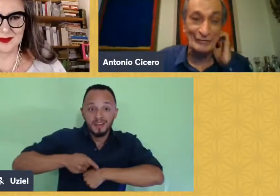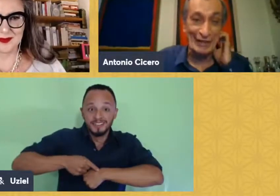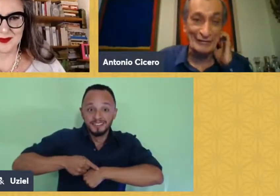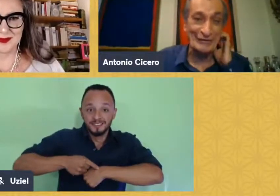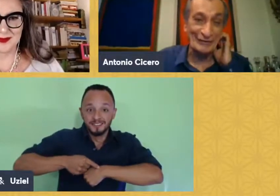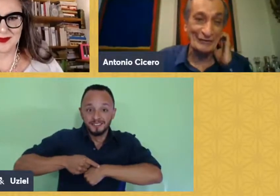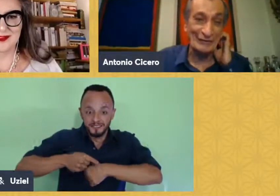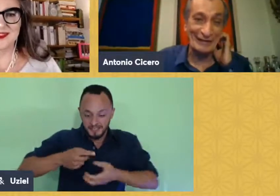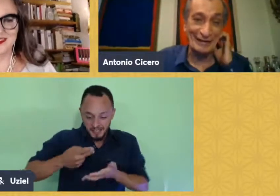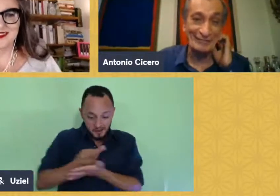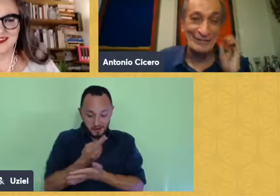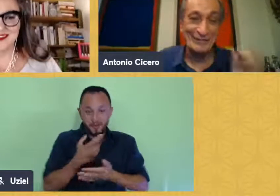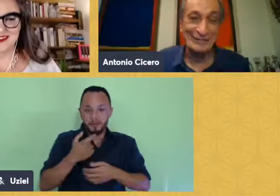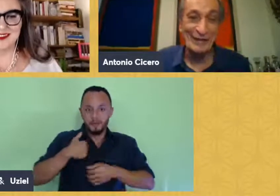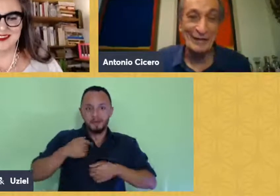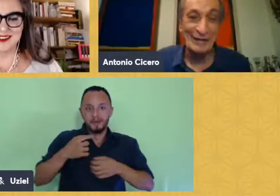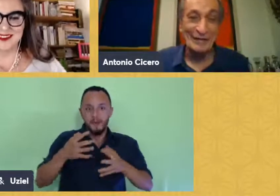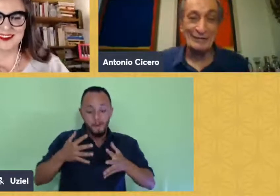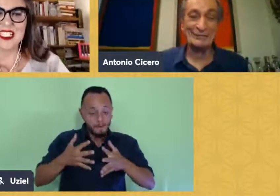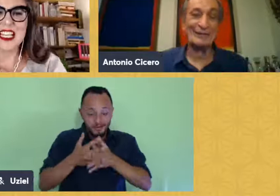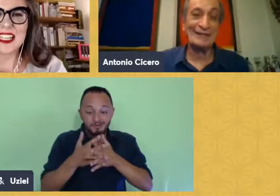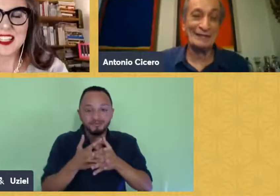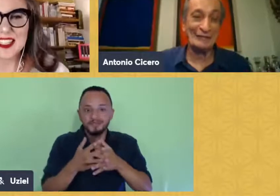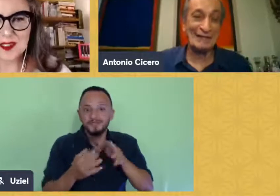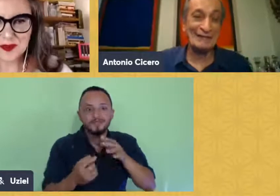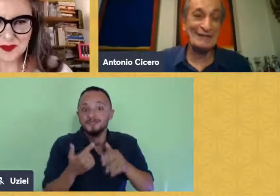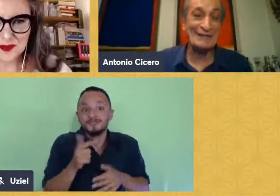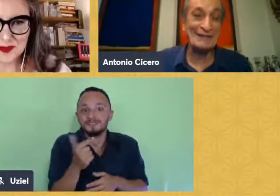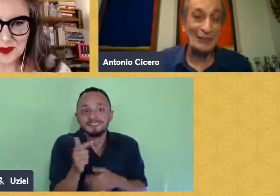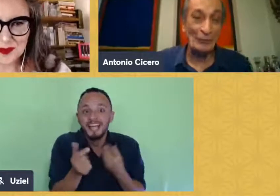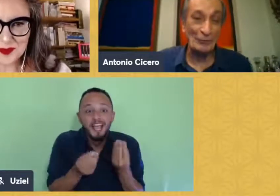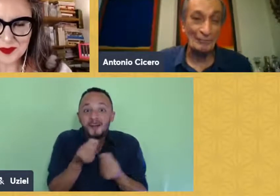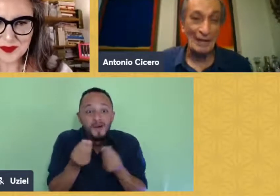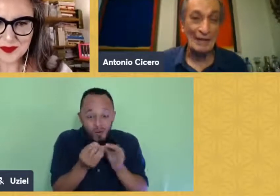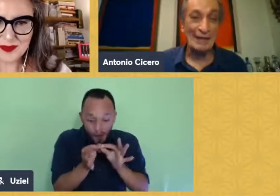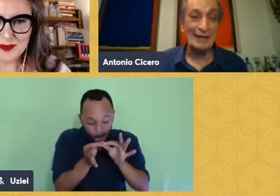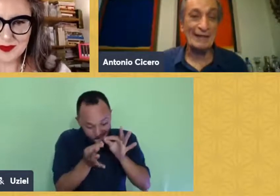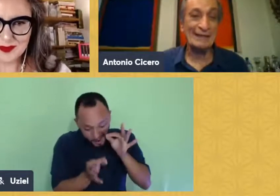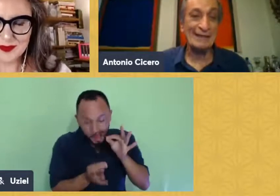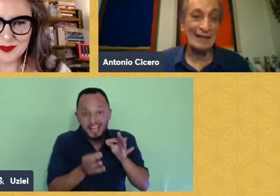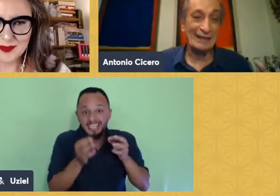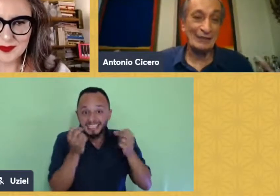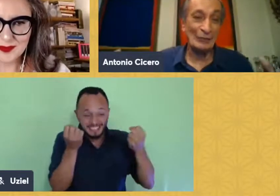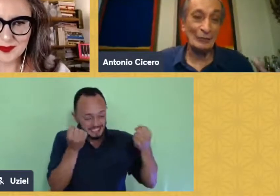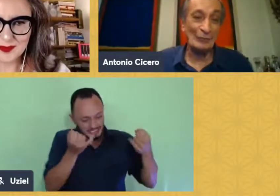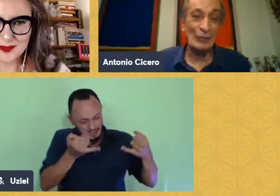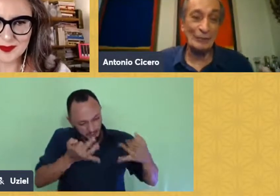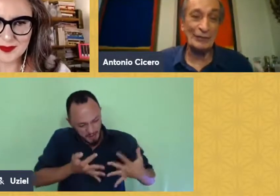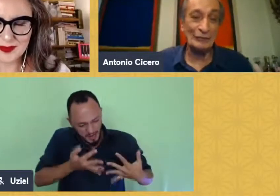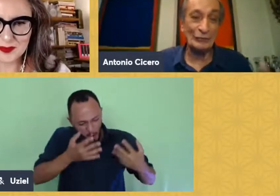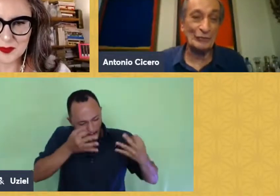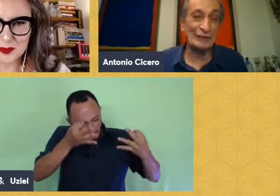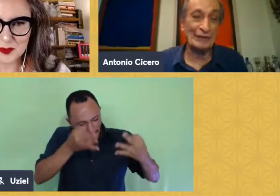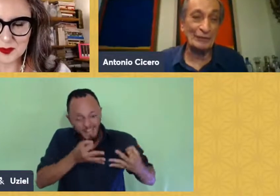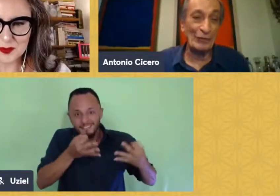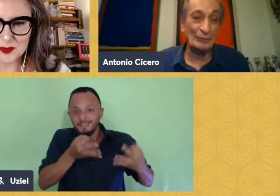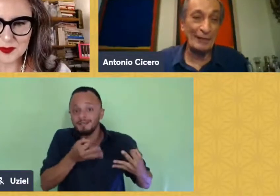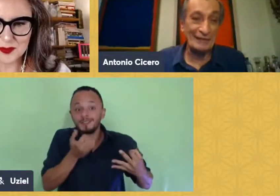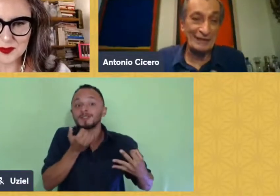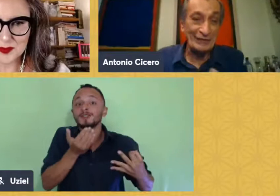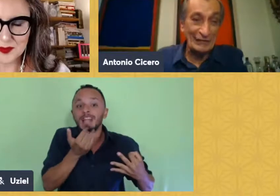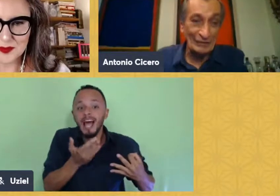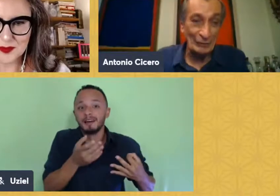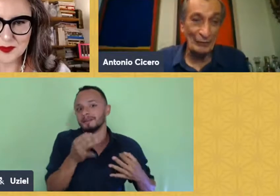indefinível, no certo sentido até, né? Porque não tem extensão. E o momento que eu estou dando é